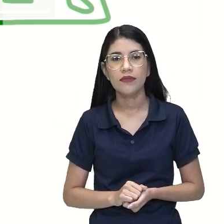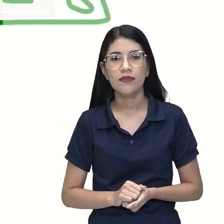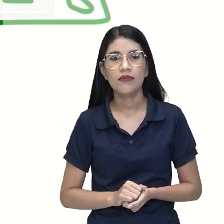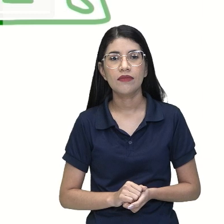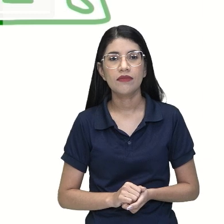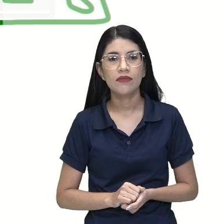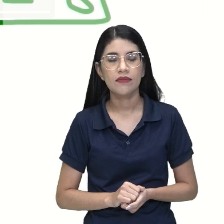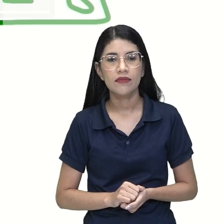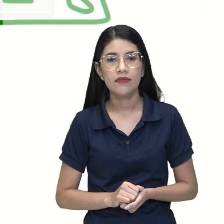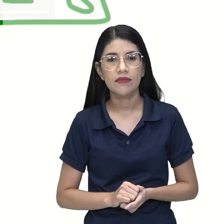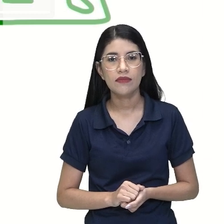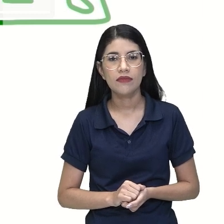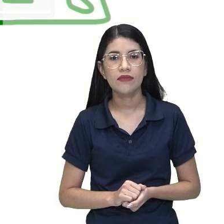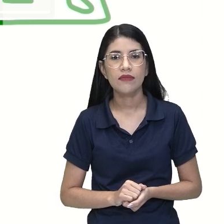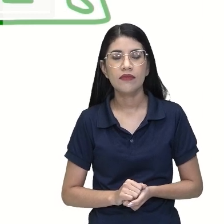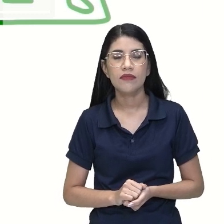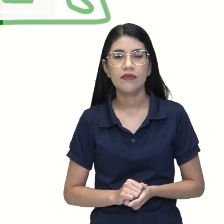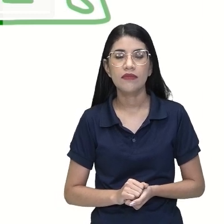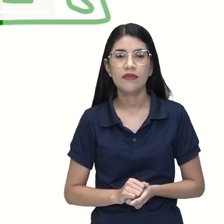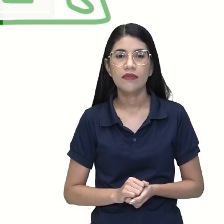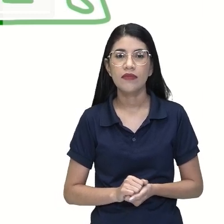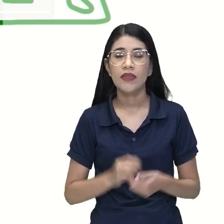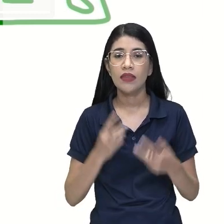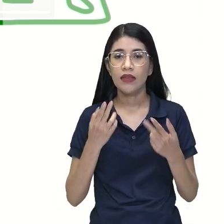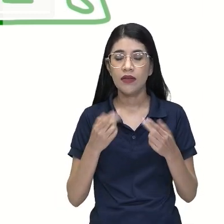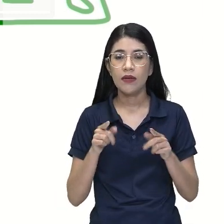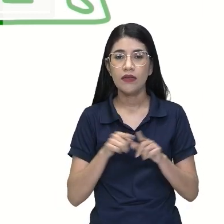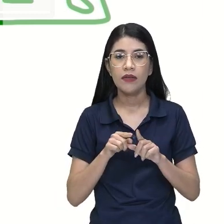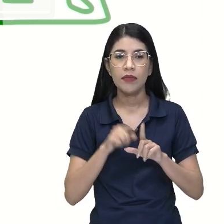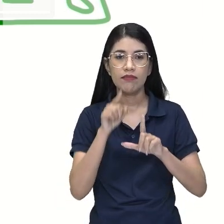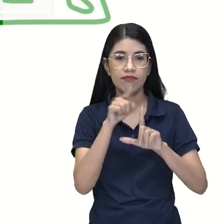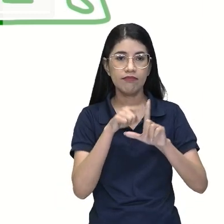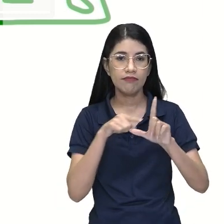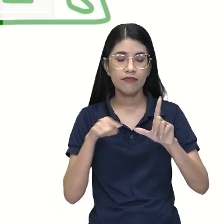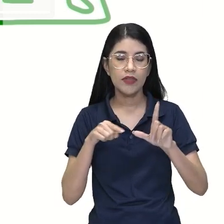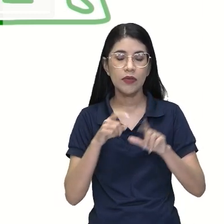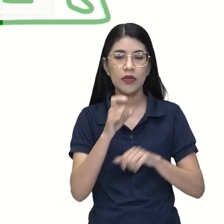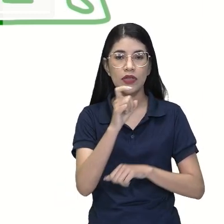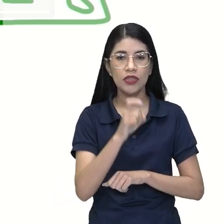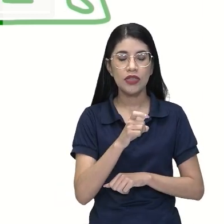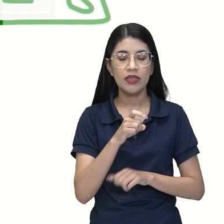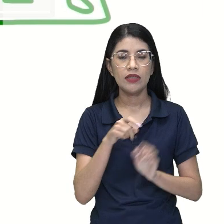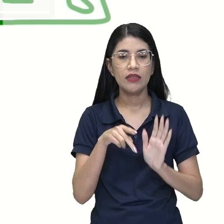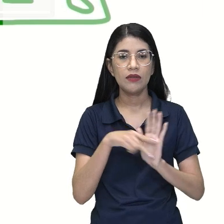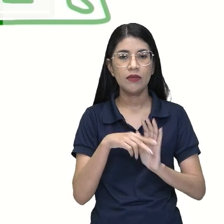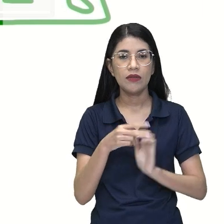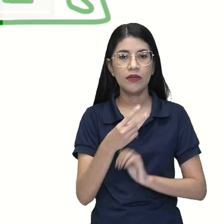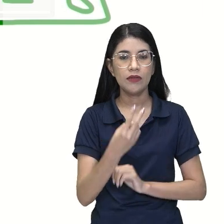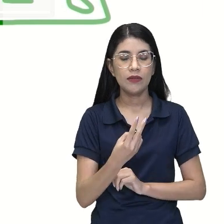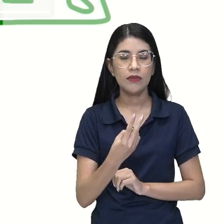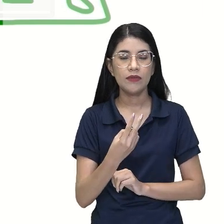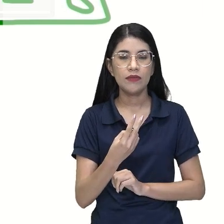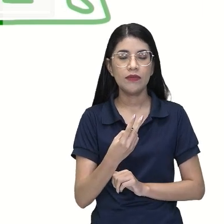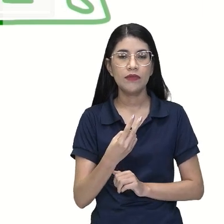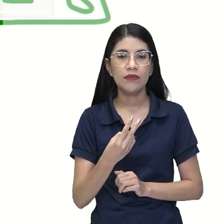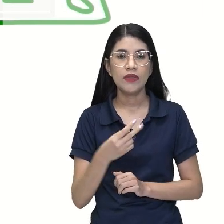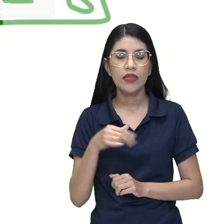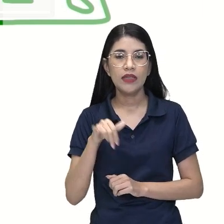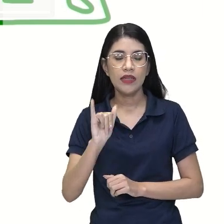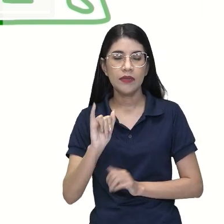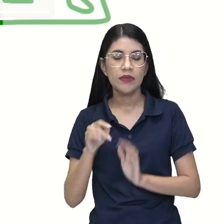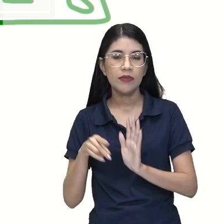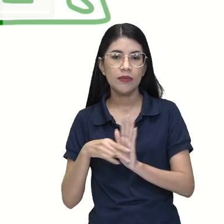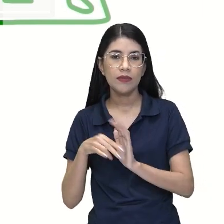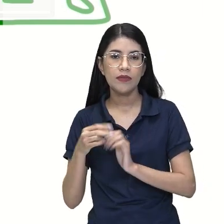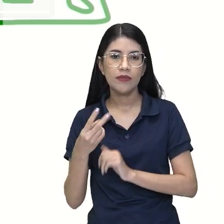Pronto. Exatamente como, ó, x igual a 2, esse aqui é x, esse aqui é y,